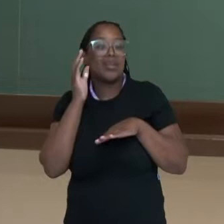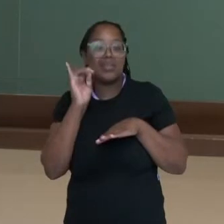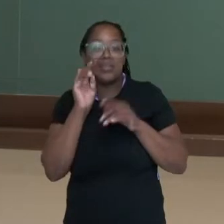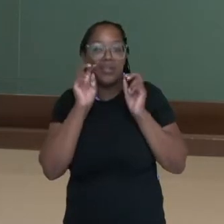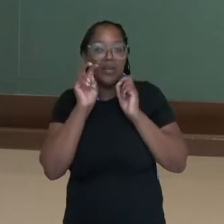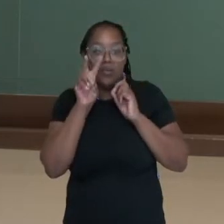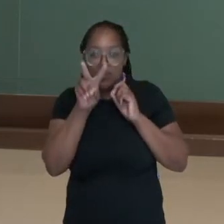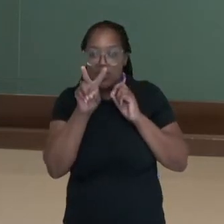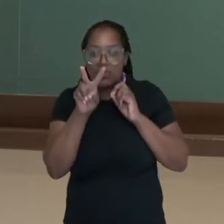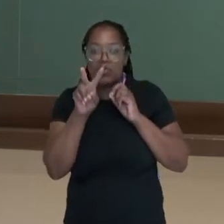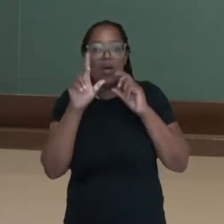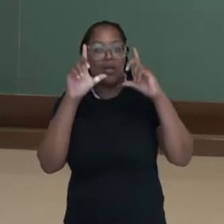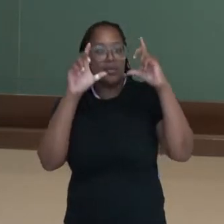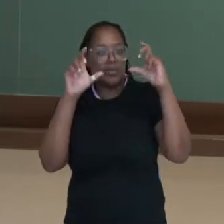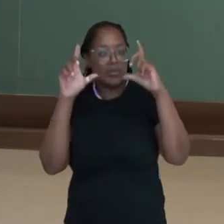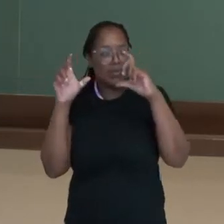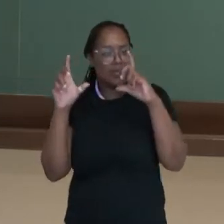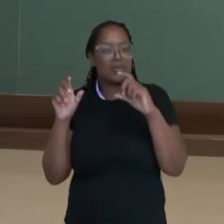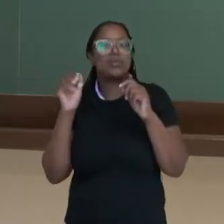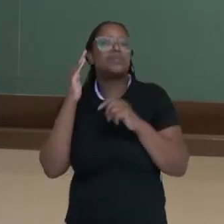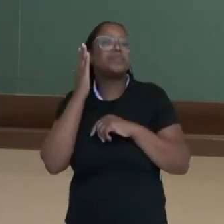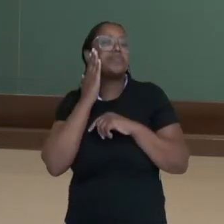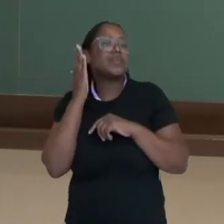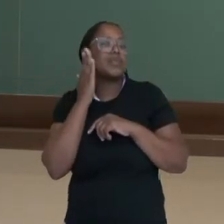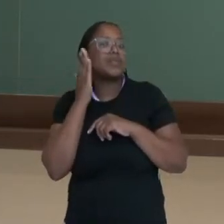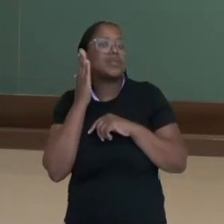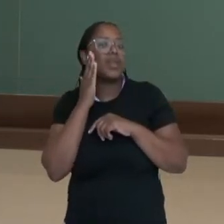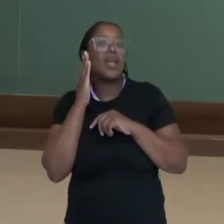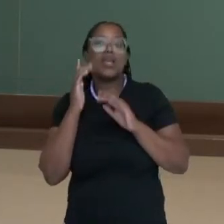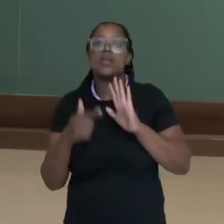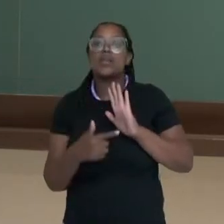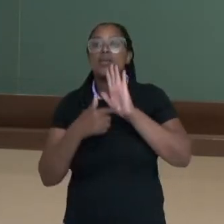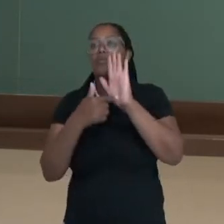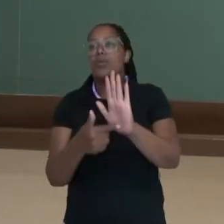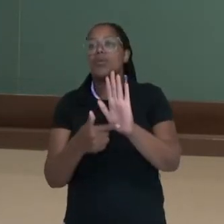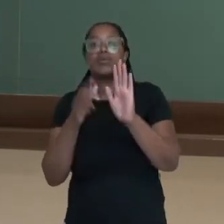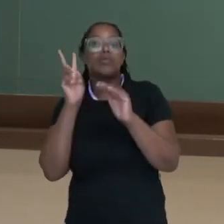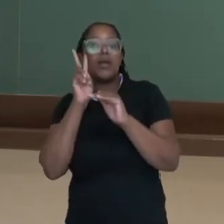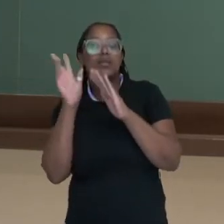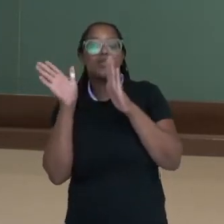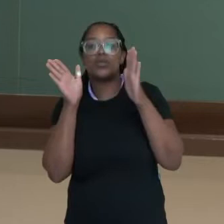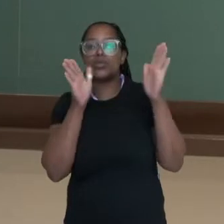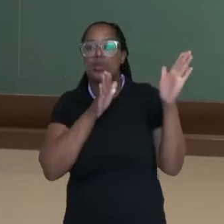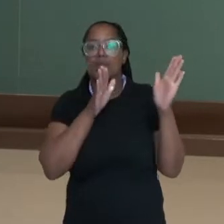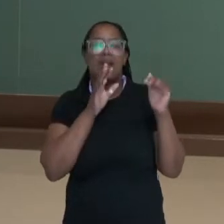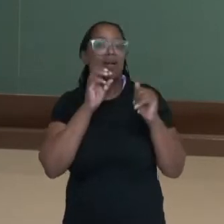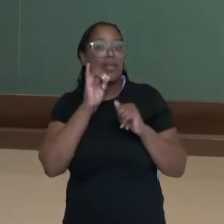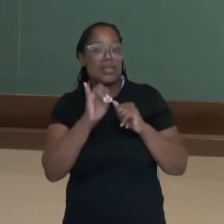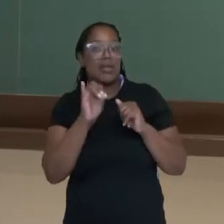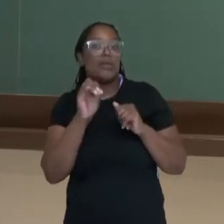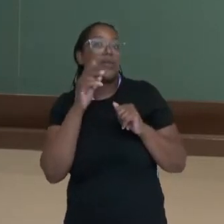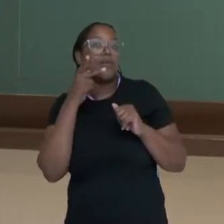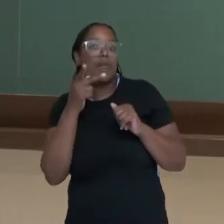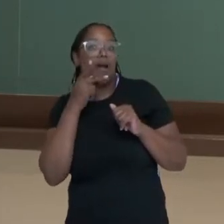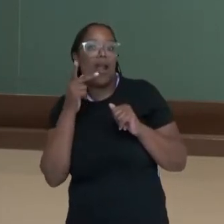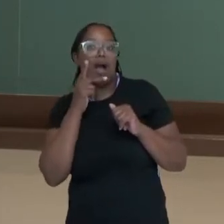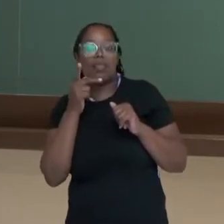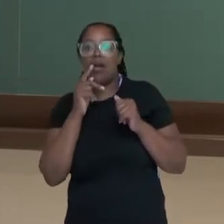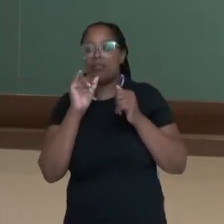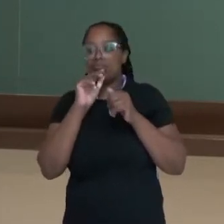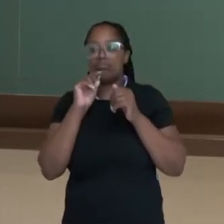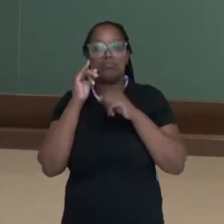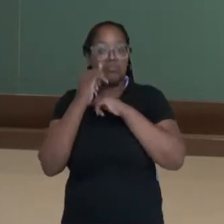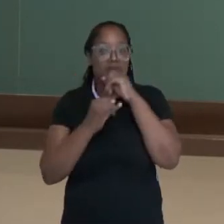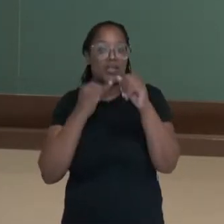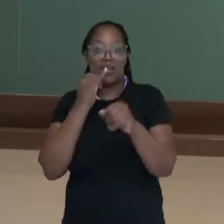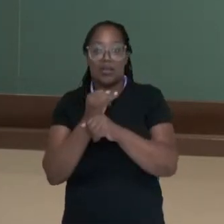essa imagem, essa foto, eu sei que ela representa uma história. Mesmo se eu for falar, por exemplo, das redes sociais,